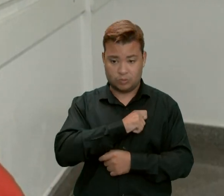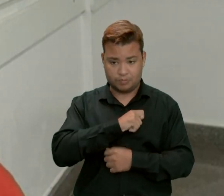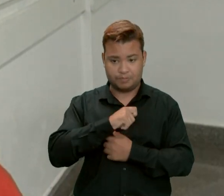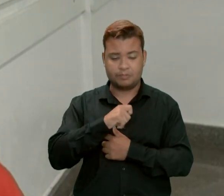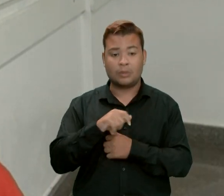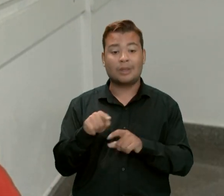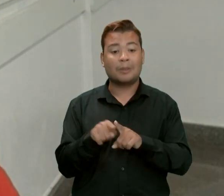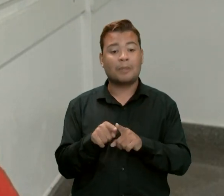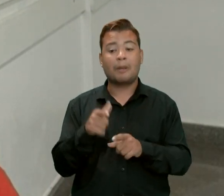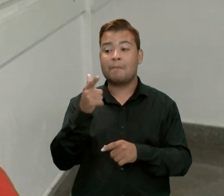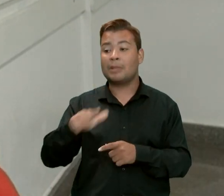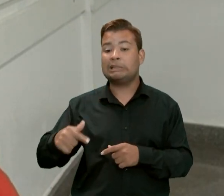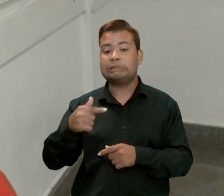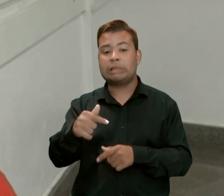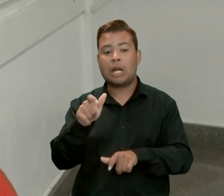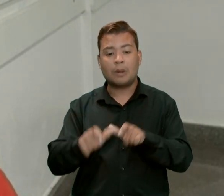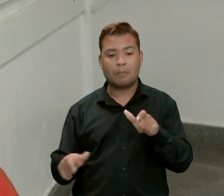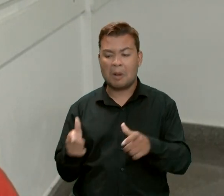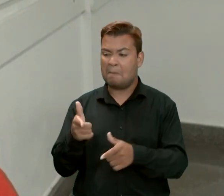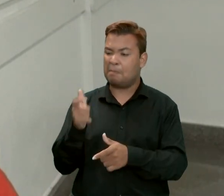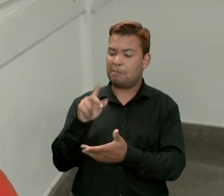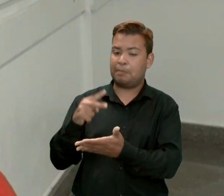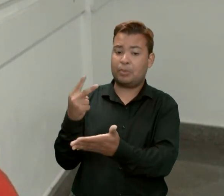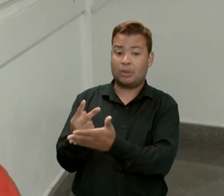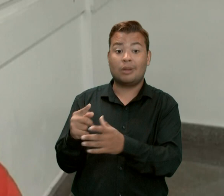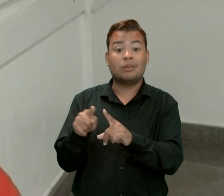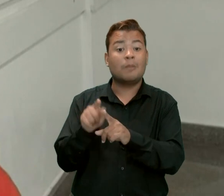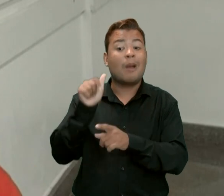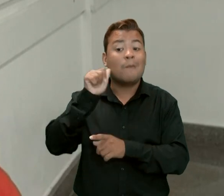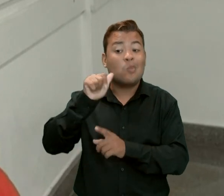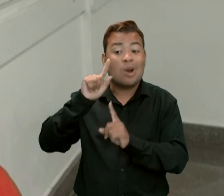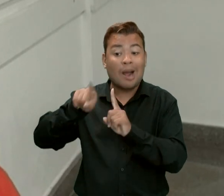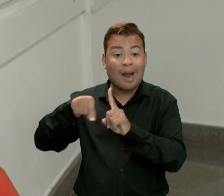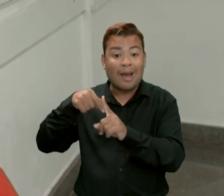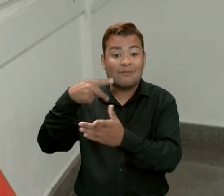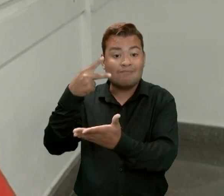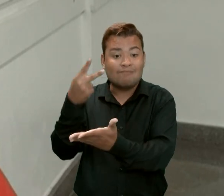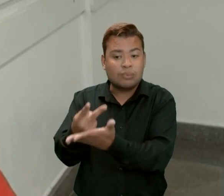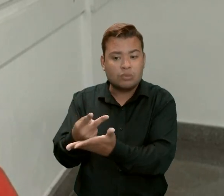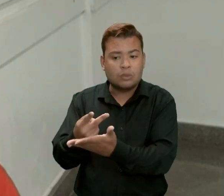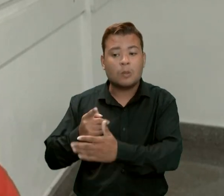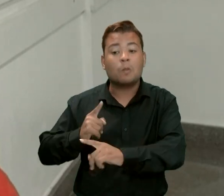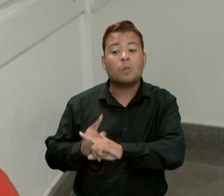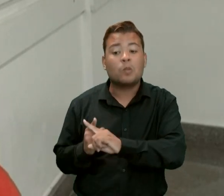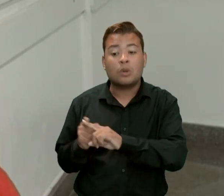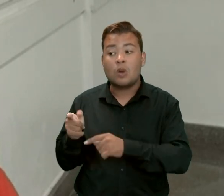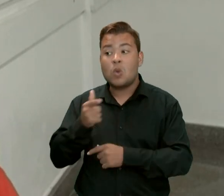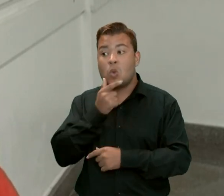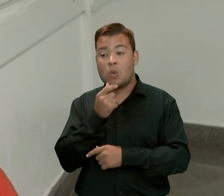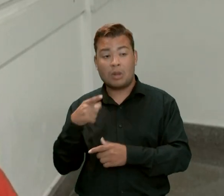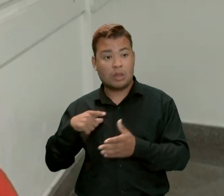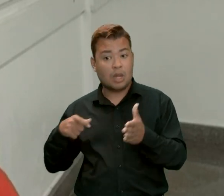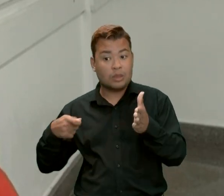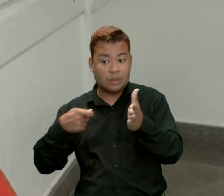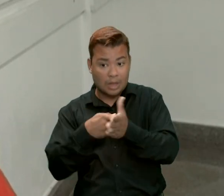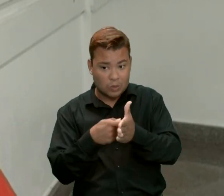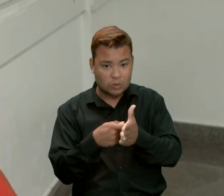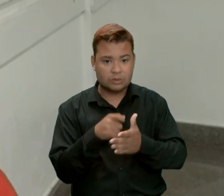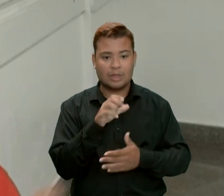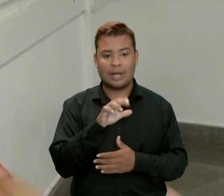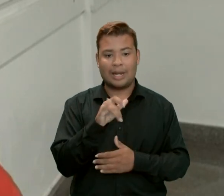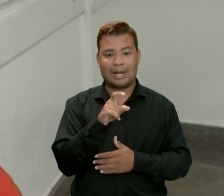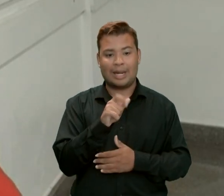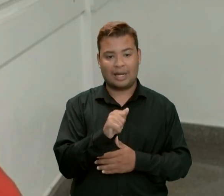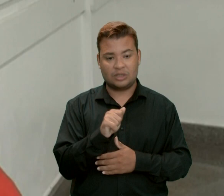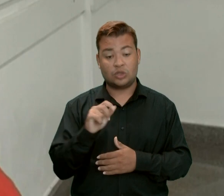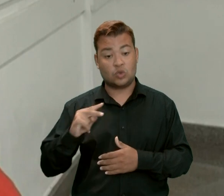outras pessoas, inclusive uma mulher grávida, porque esse rapaz teria denunciado Caixa 2 na campanha do governador